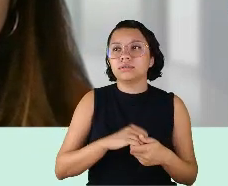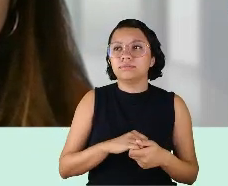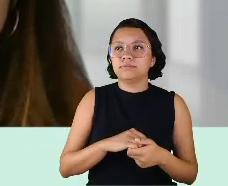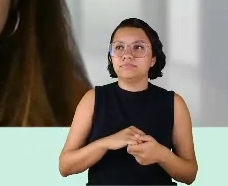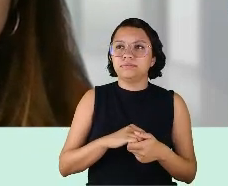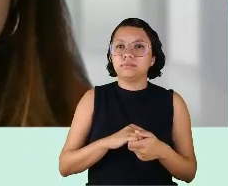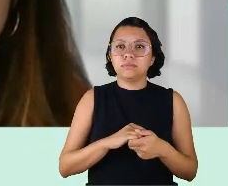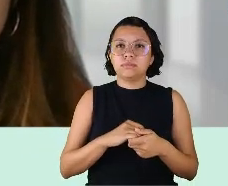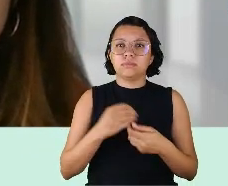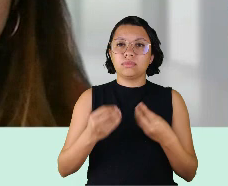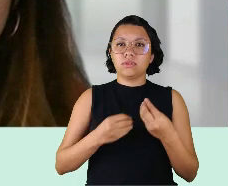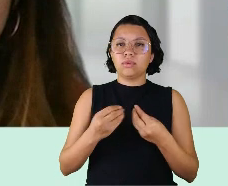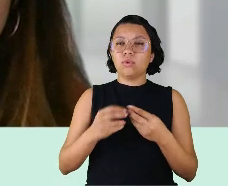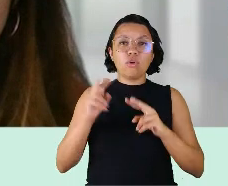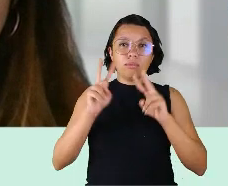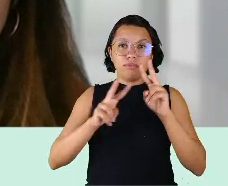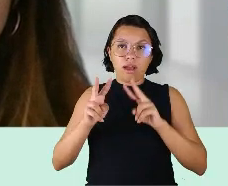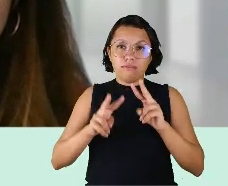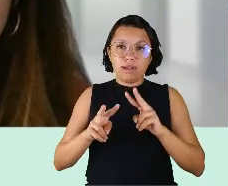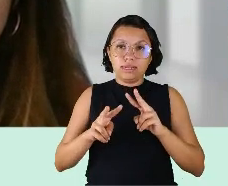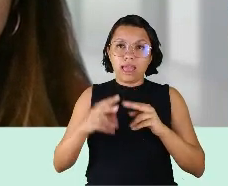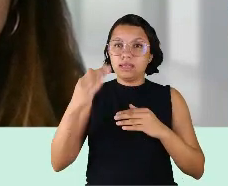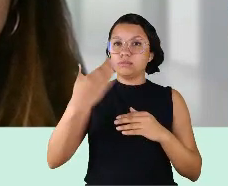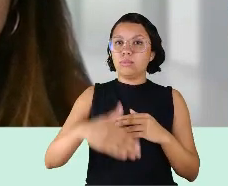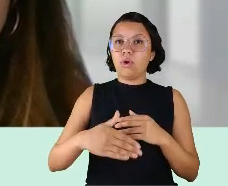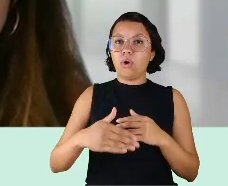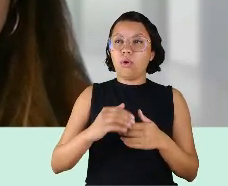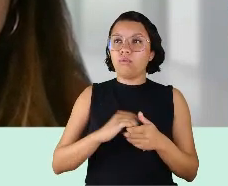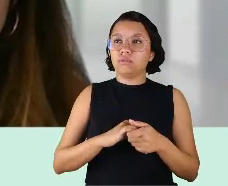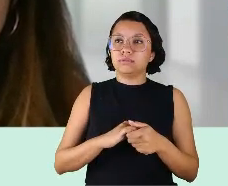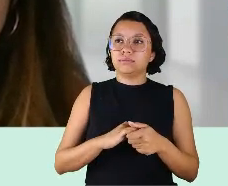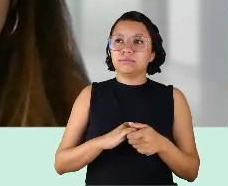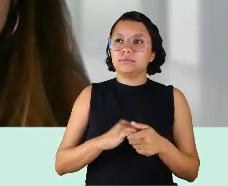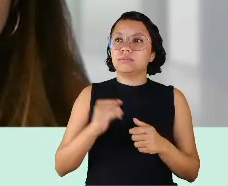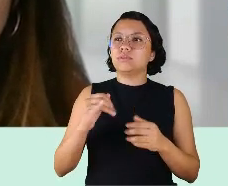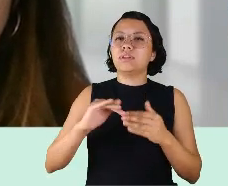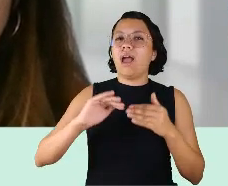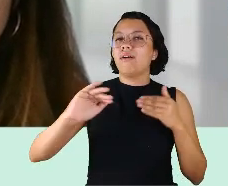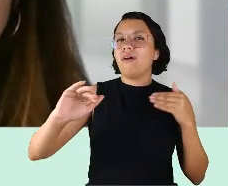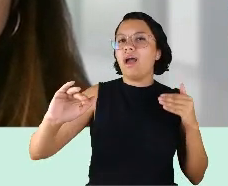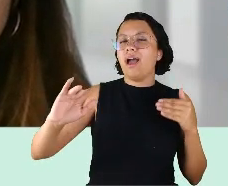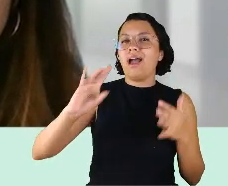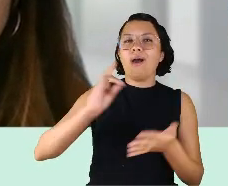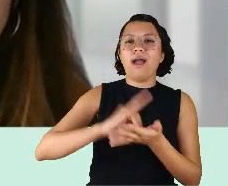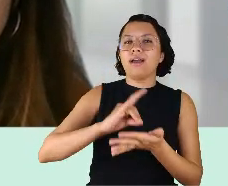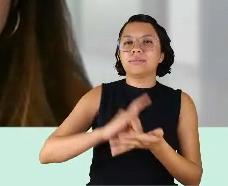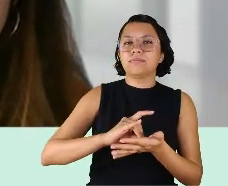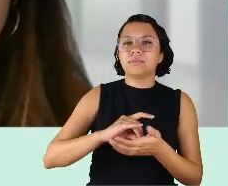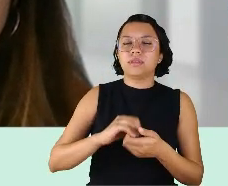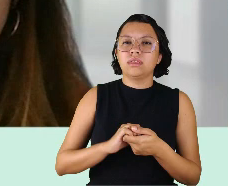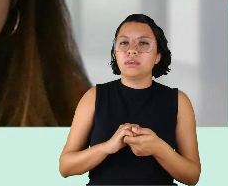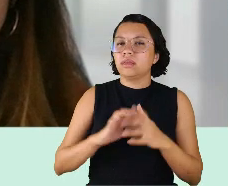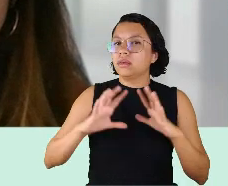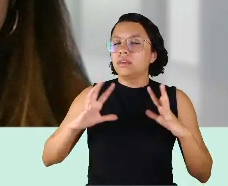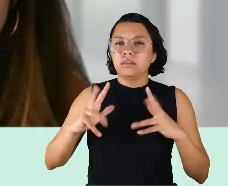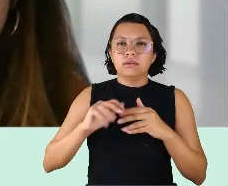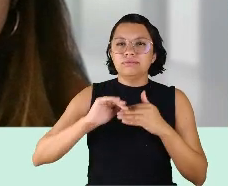reside? Como é que você vai poder avaliar as provas se você está afastado da sua